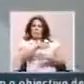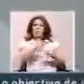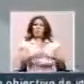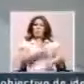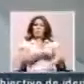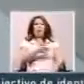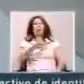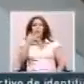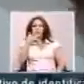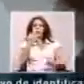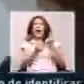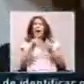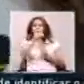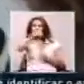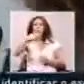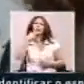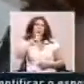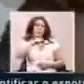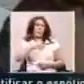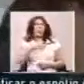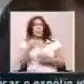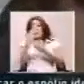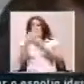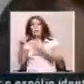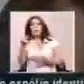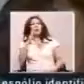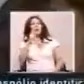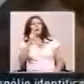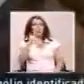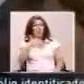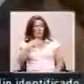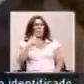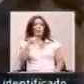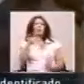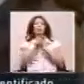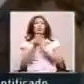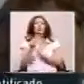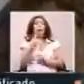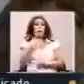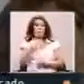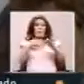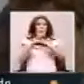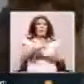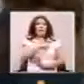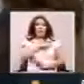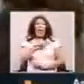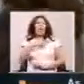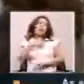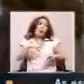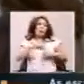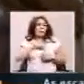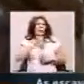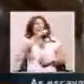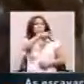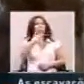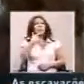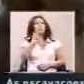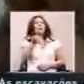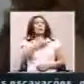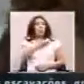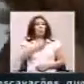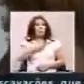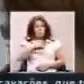Durante a primeira parte falávamos com um jurista que nos dizia que, a partir do momento em que os calouros aceitam de forma expressa participar na